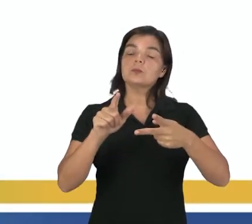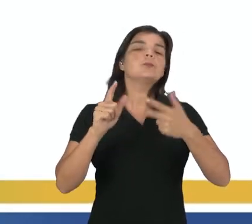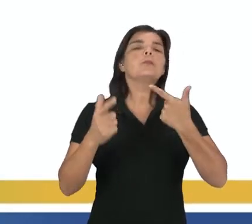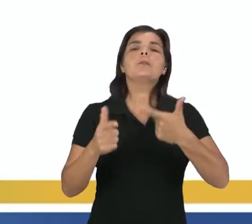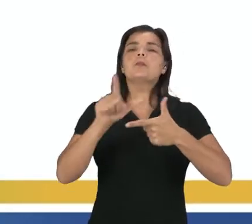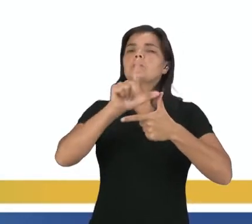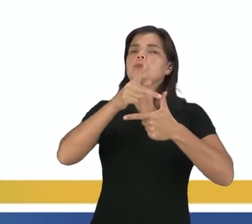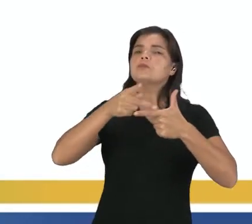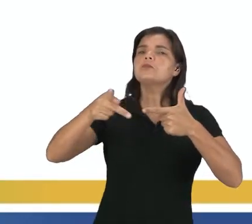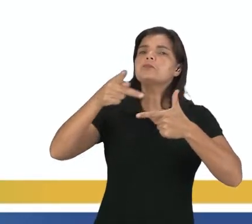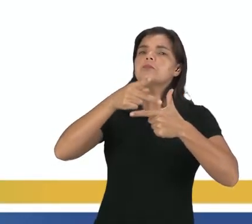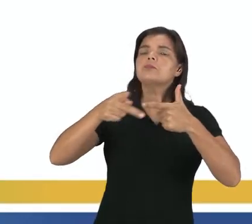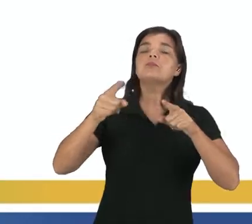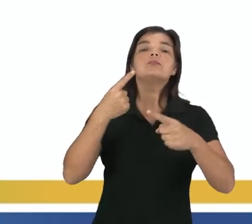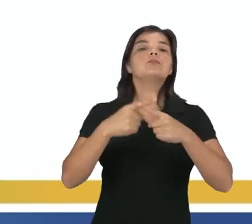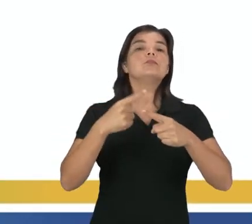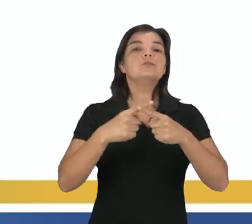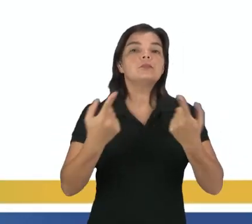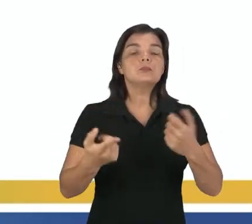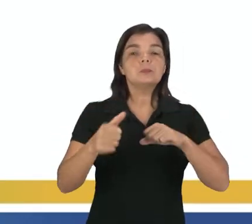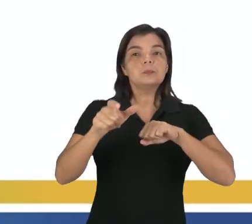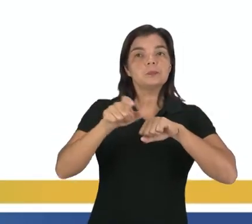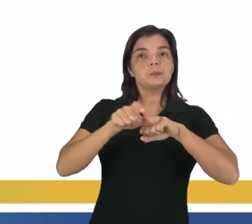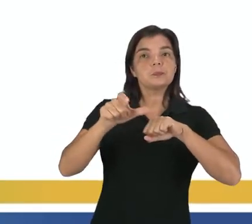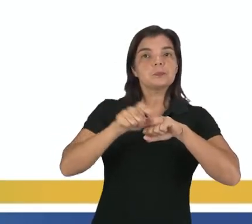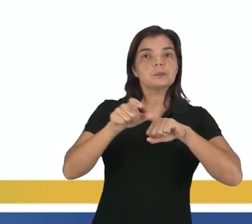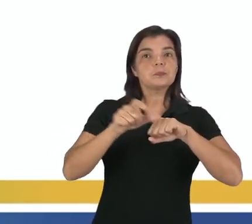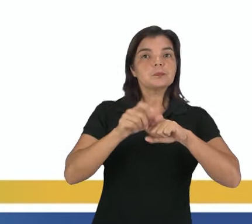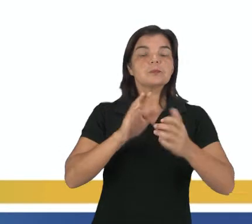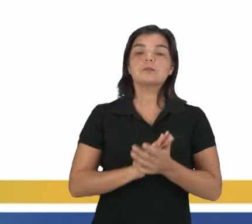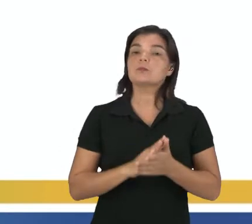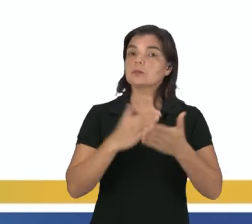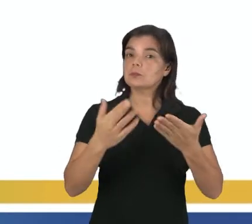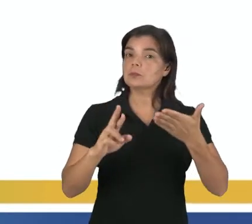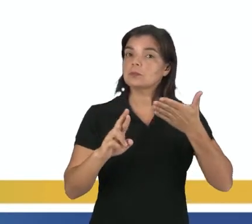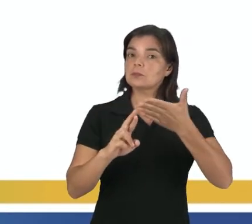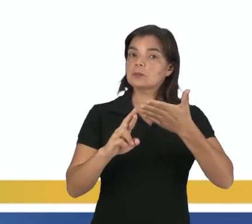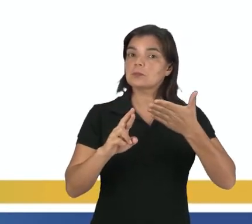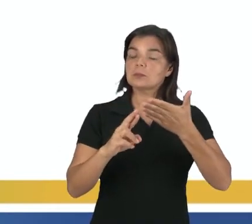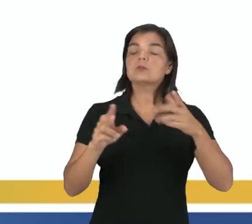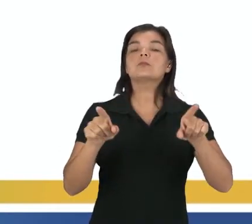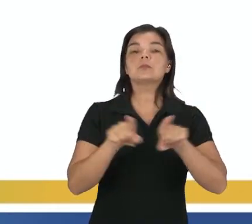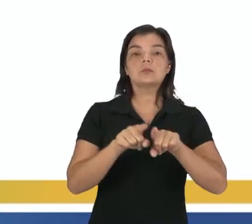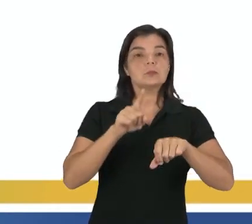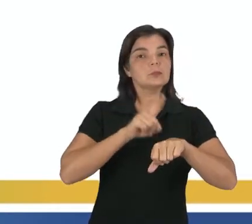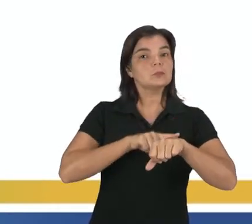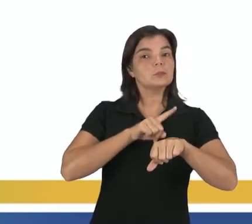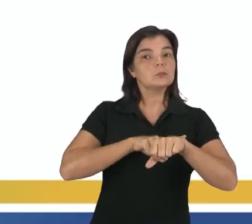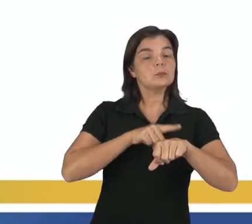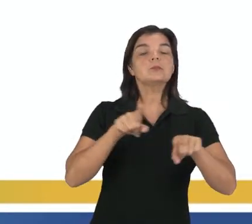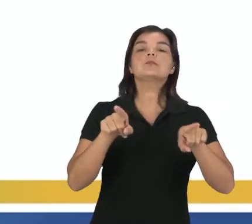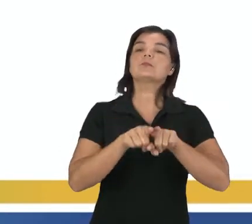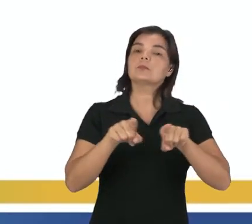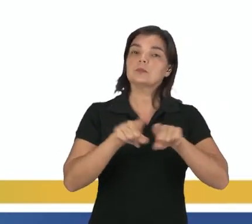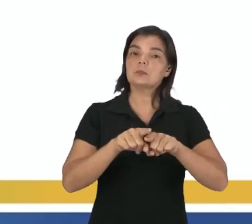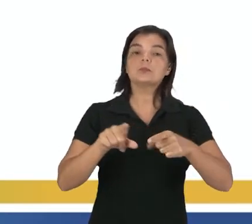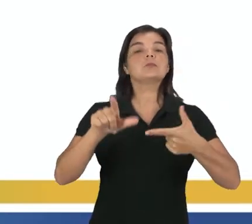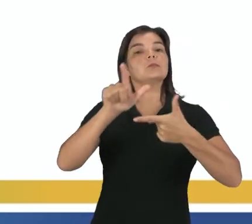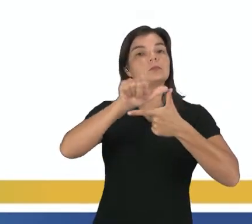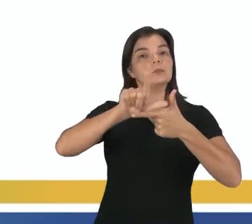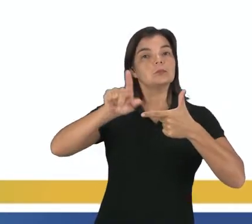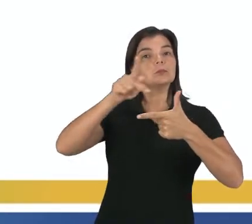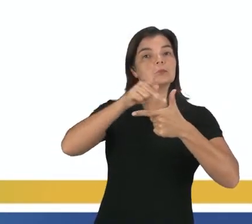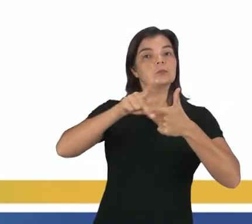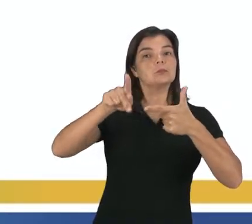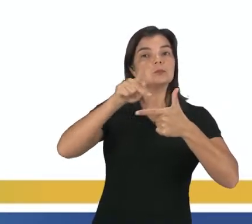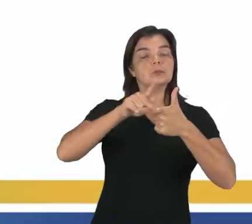Por que ele está no plural? Porque o substantivo ao qual ele se refere, que é tempos, também está no